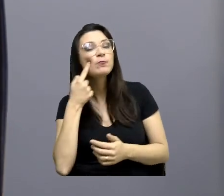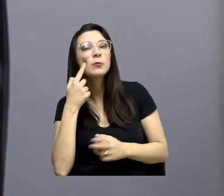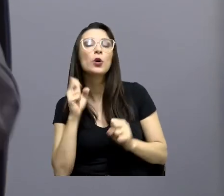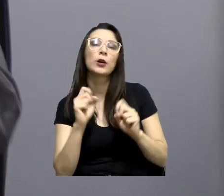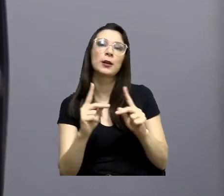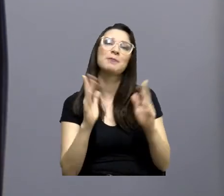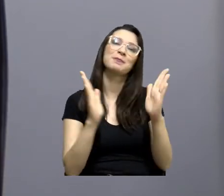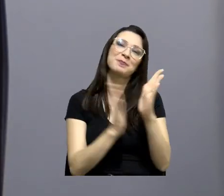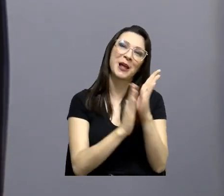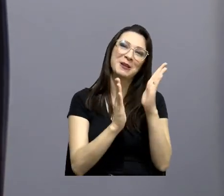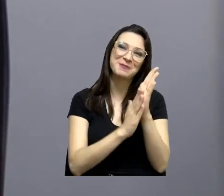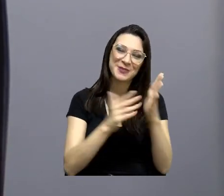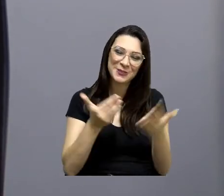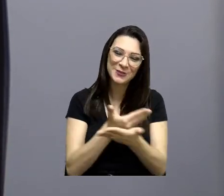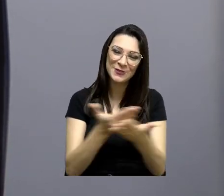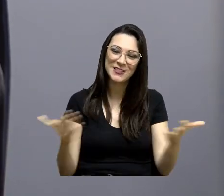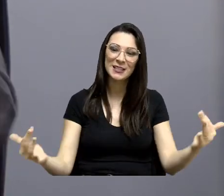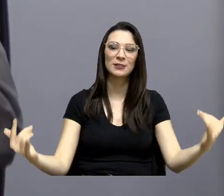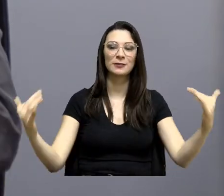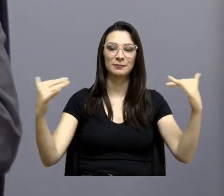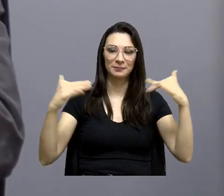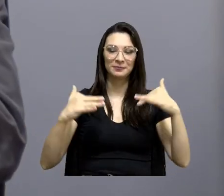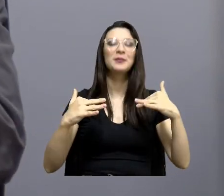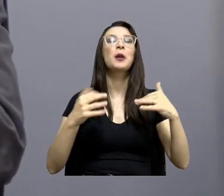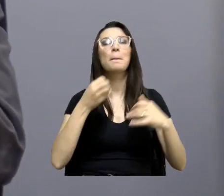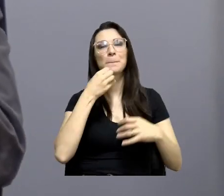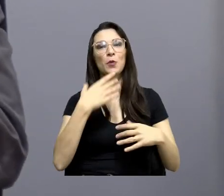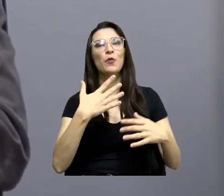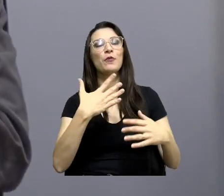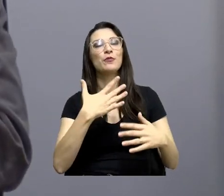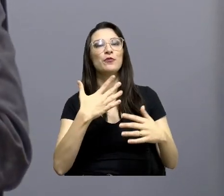parabéns a todos aqui, presidente, que teve a boa vontade de participar aqui. Presidente.